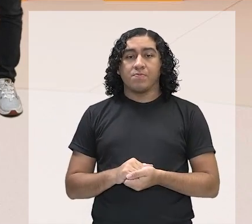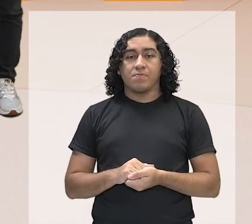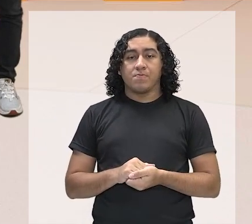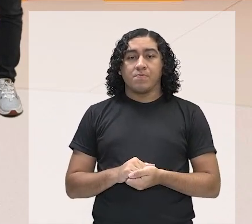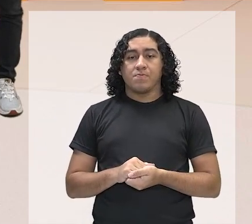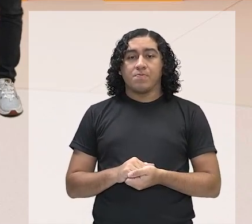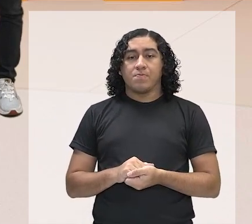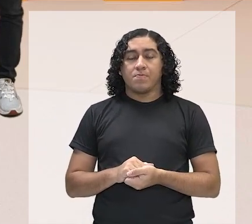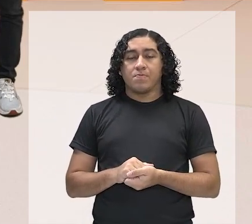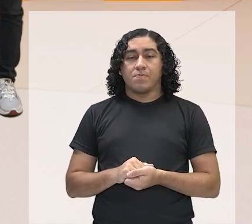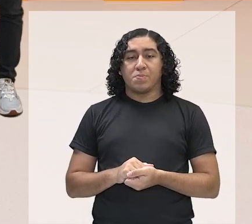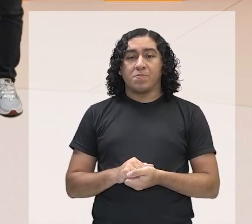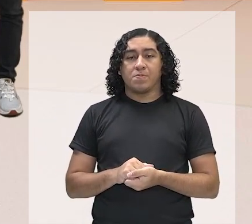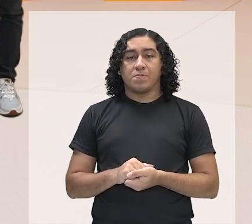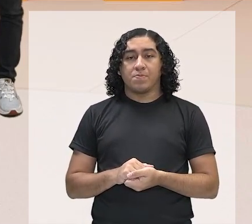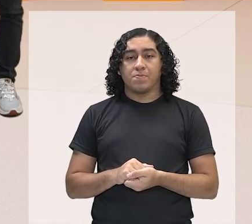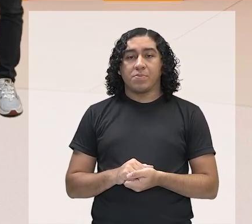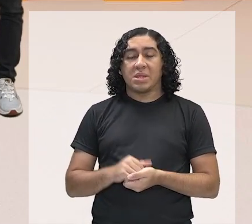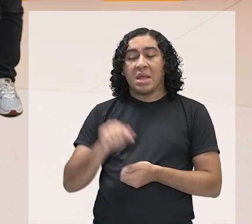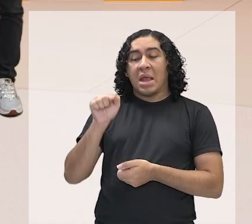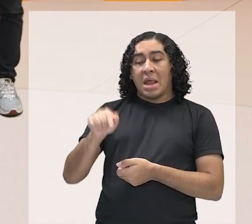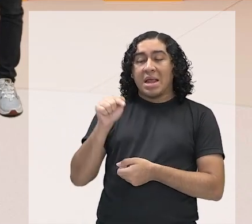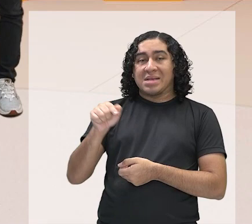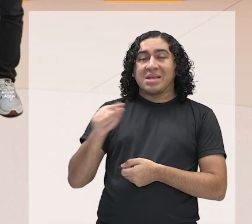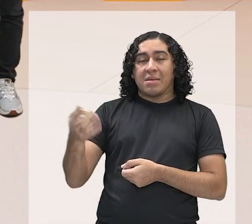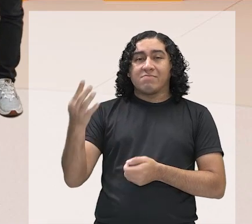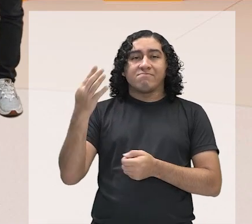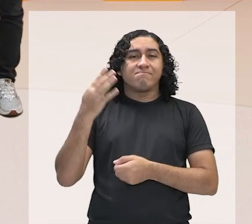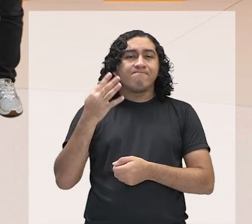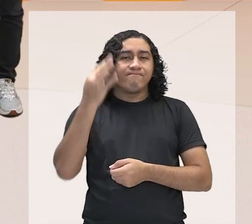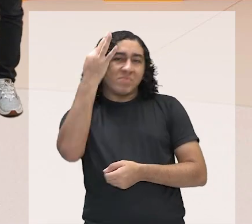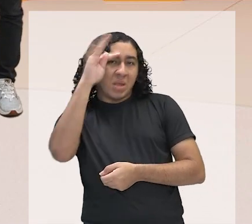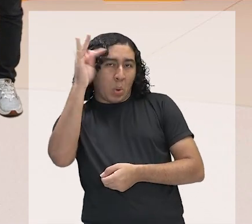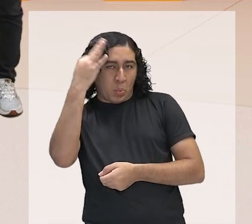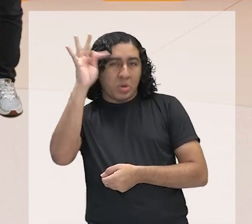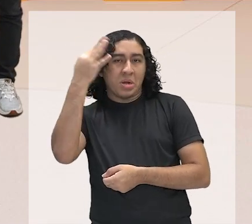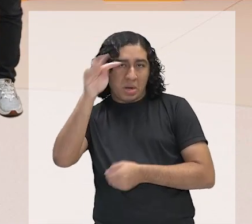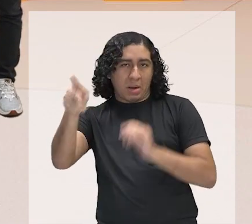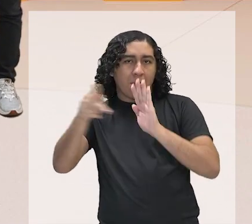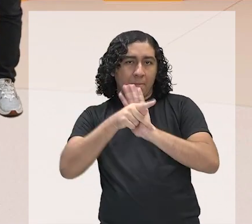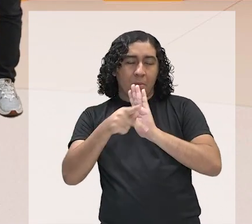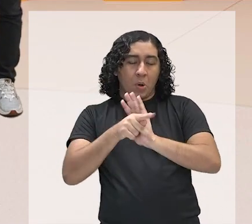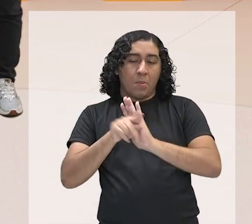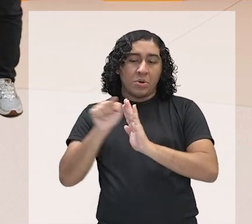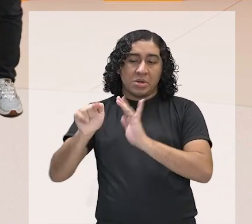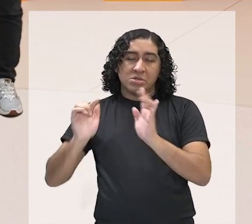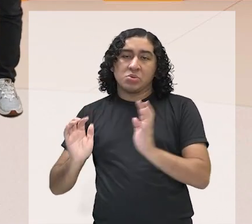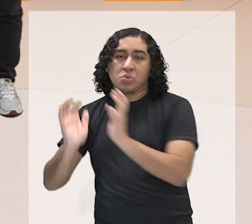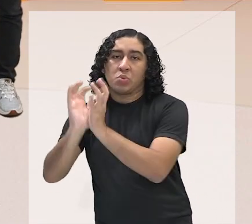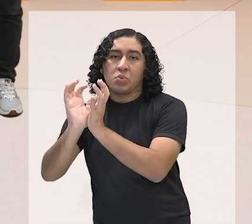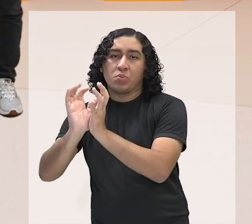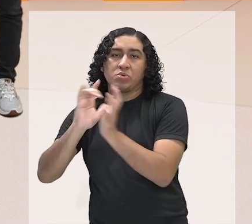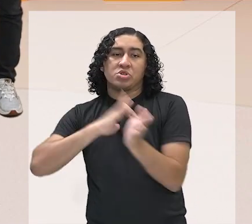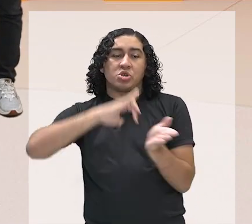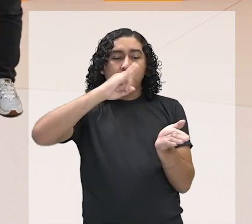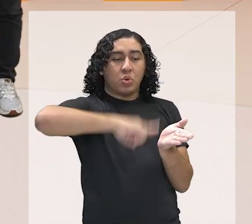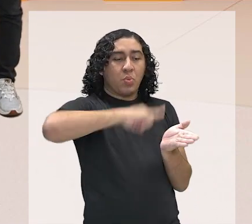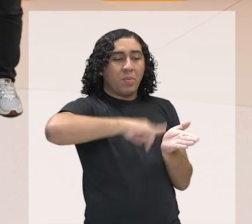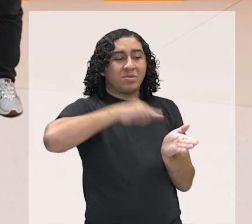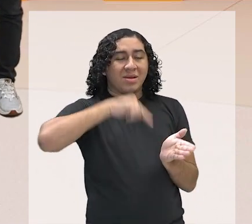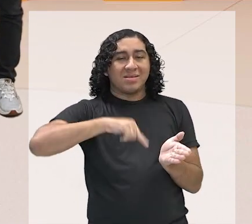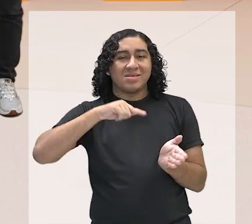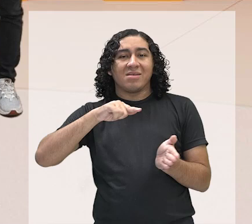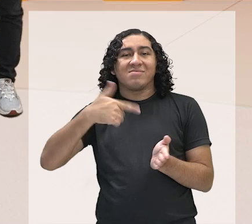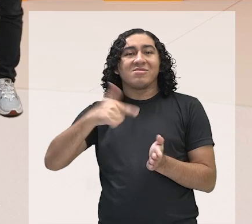que essas previsões feitas lá pelo Clube de Roma, através desse relatório, elas não